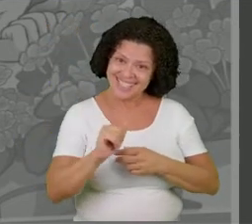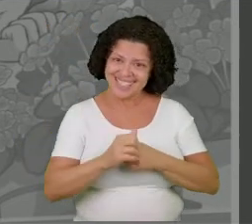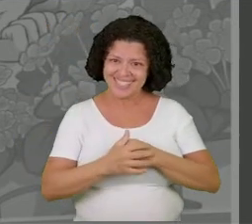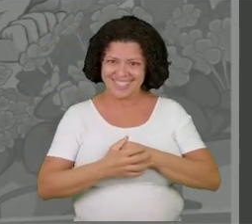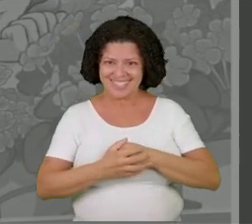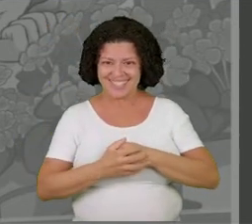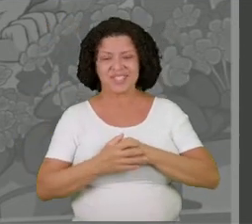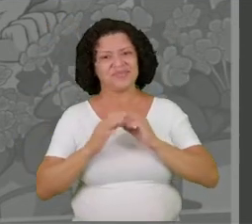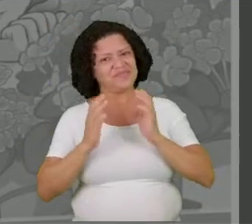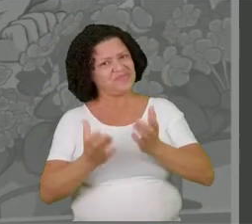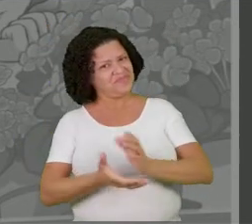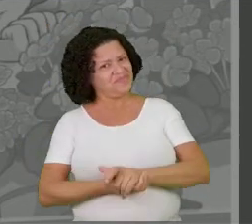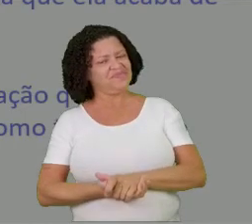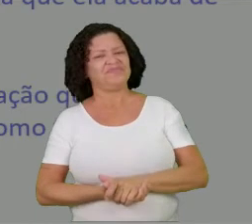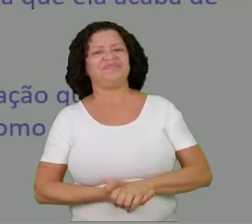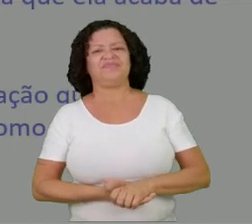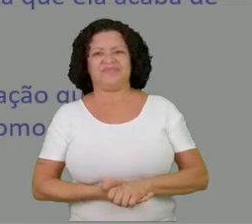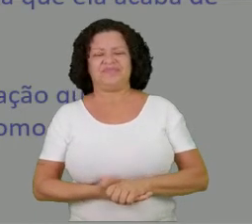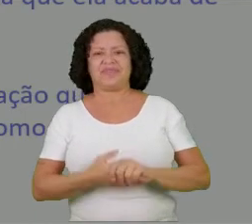Patrícia.